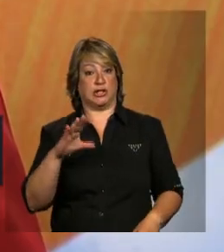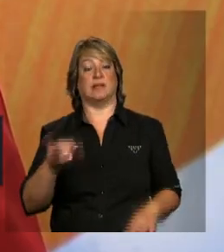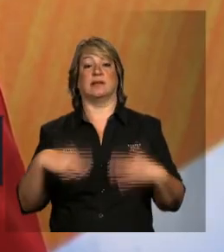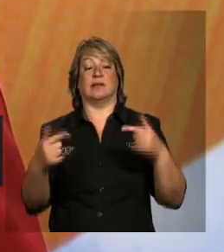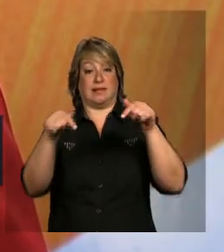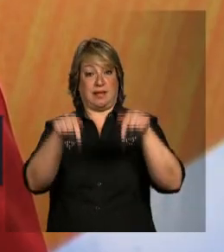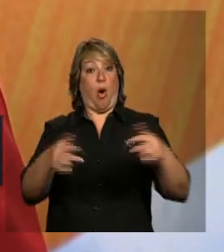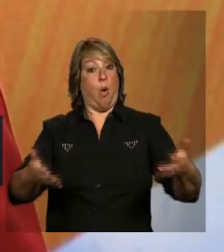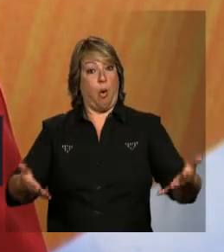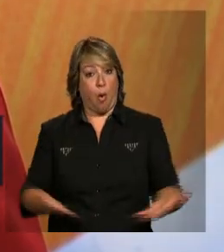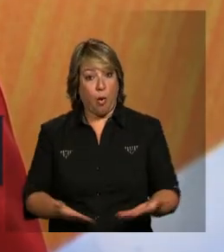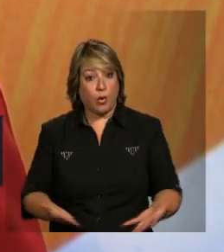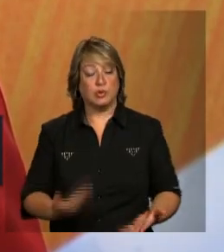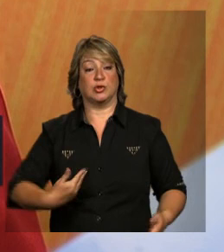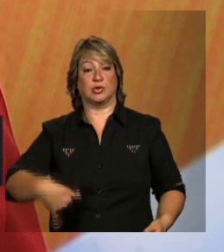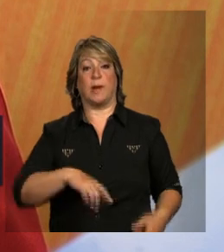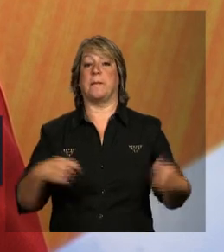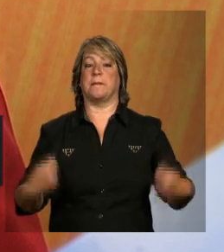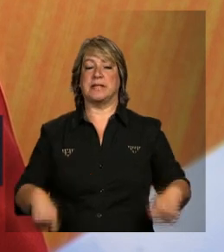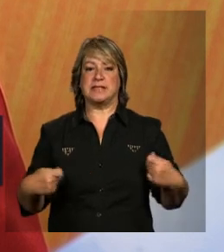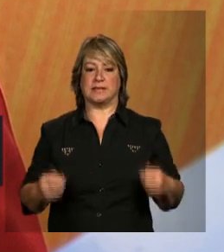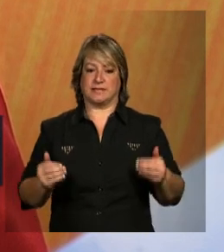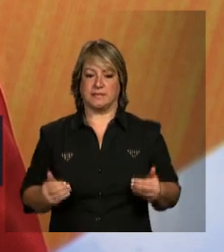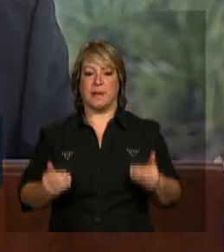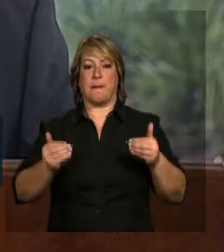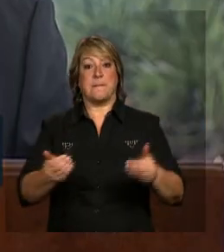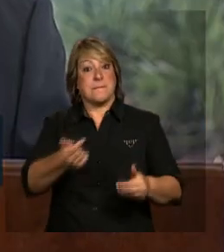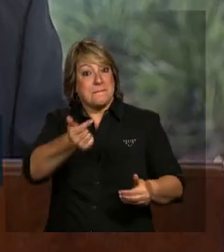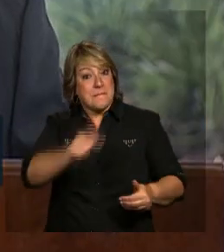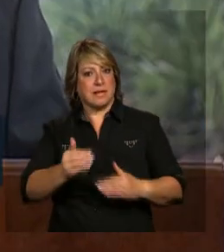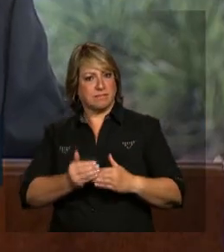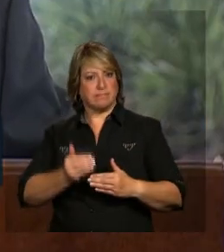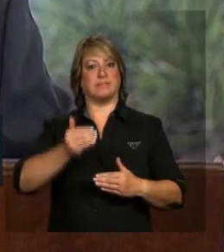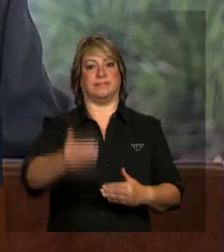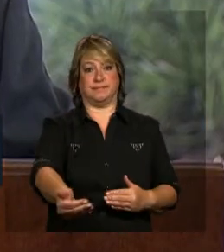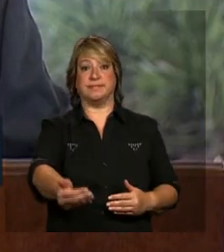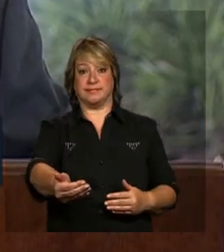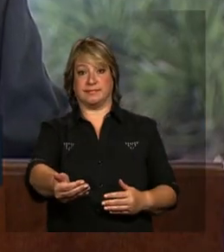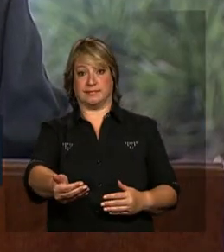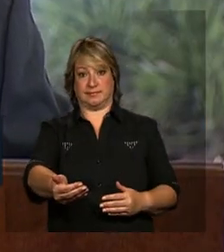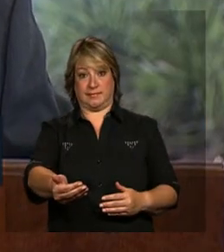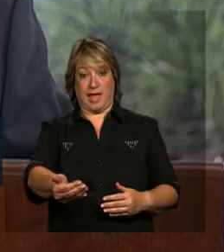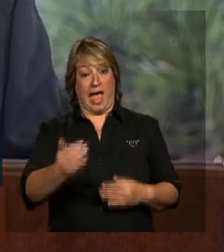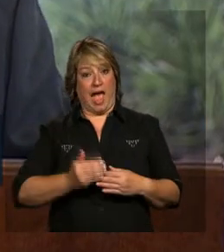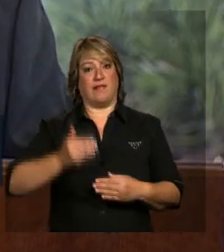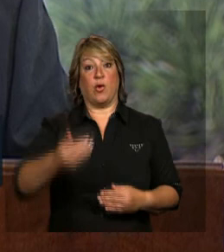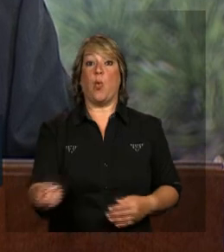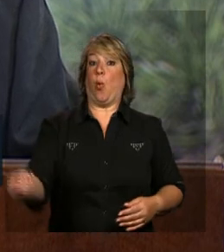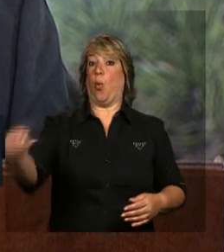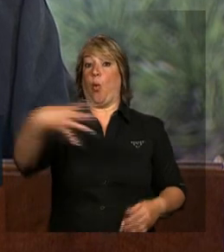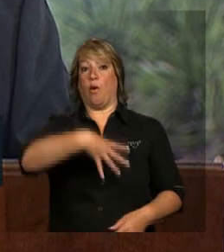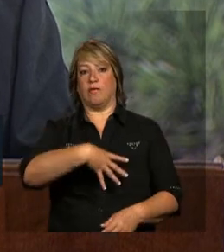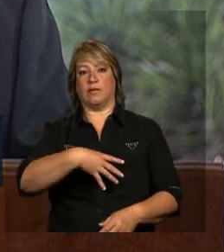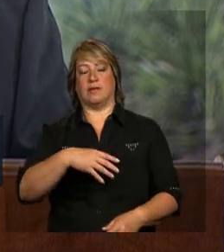nós temos que dar um passo adiante nós temos que avançar para uma nova etapa